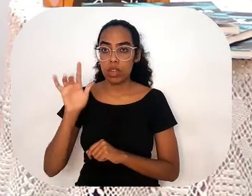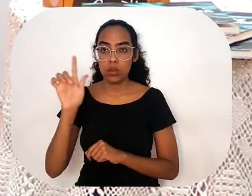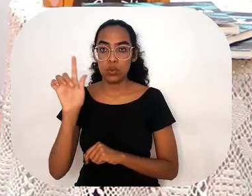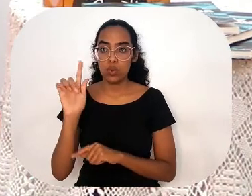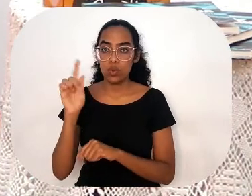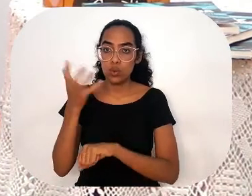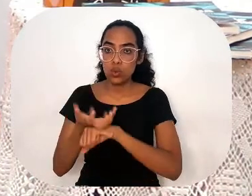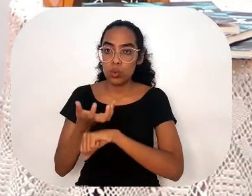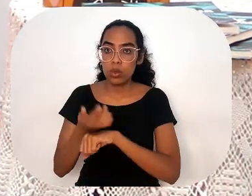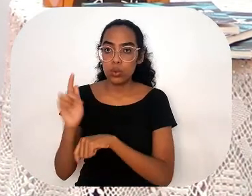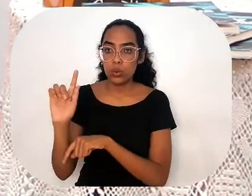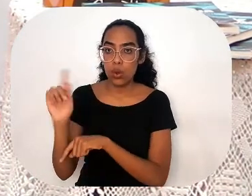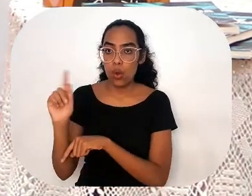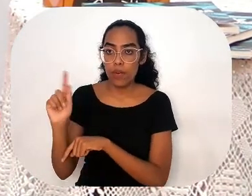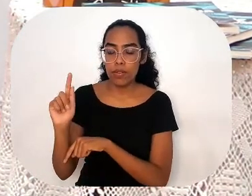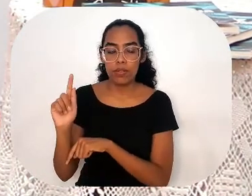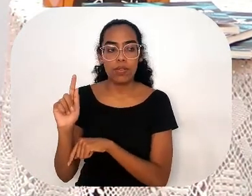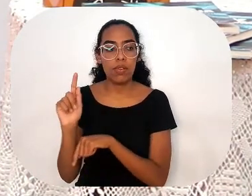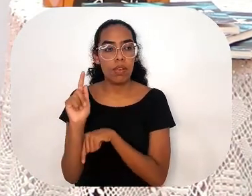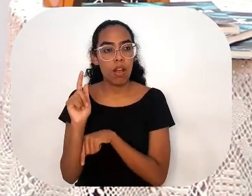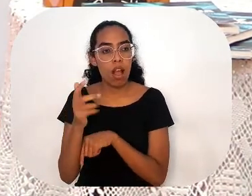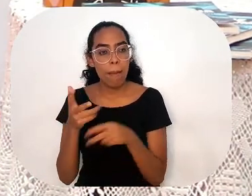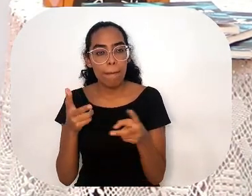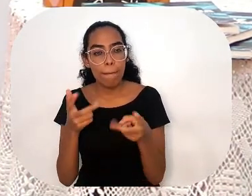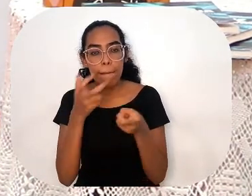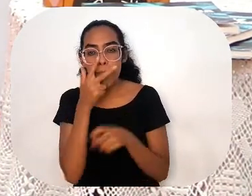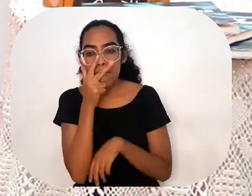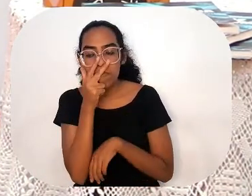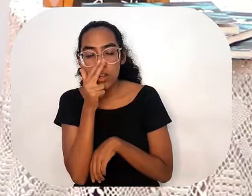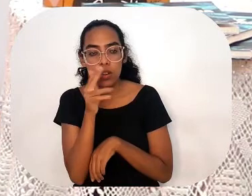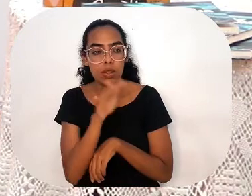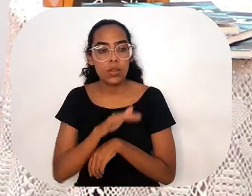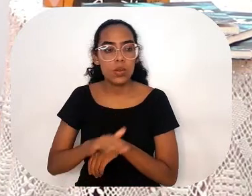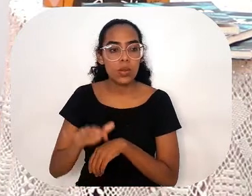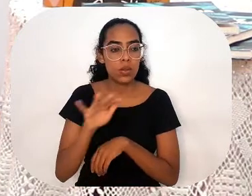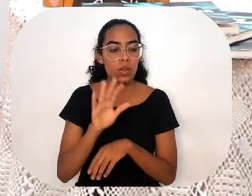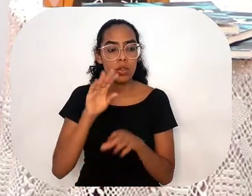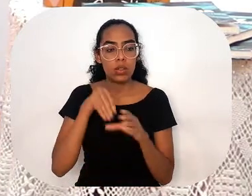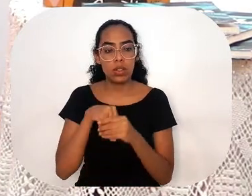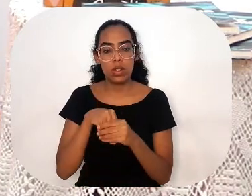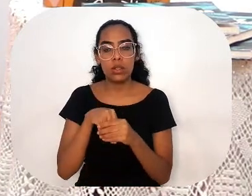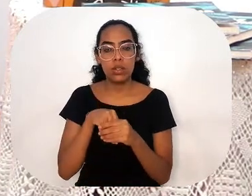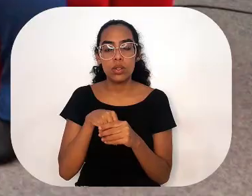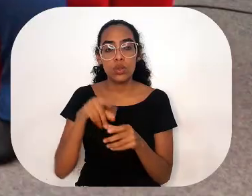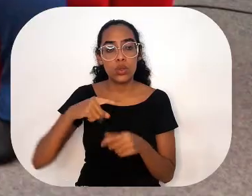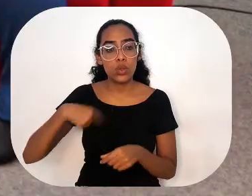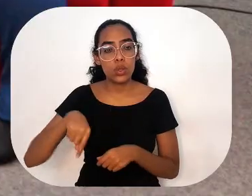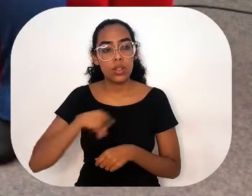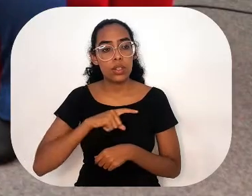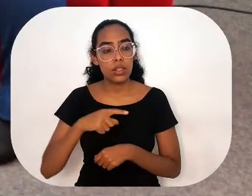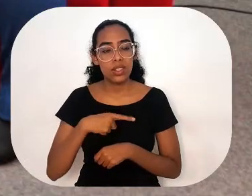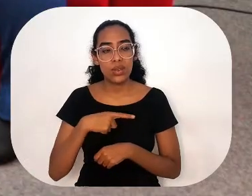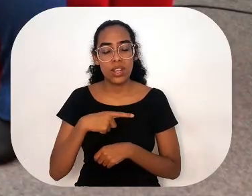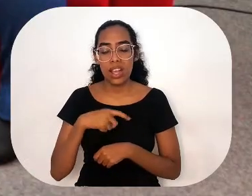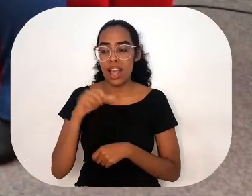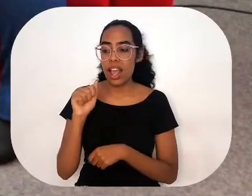geografia o lugar comumente é entendido como aquele aquela porção de espaço sobre o qual a gente tem um pouco